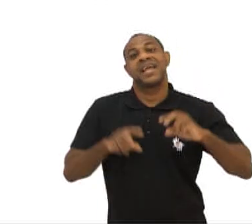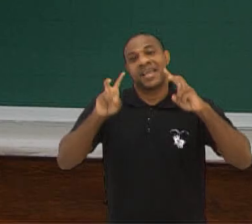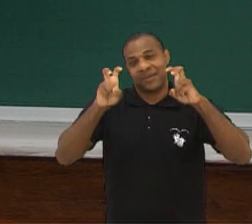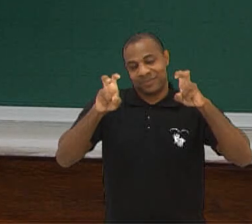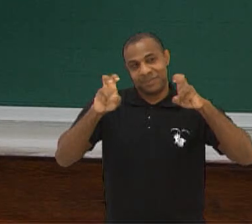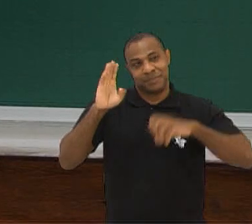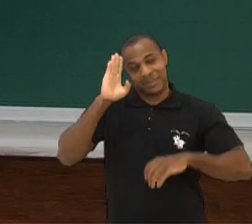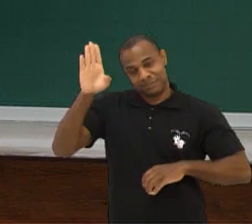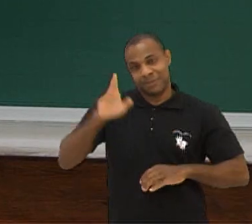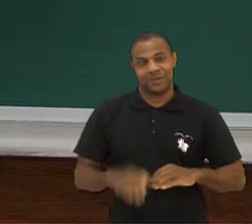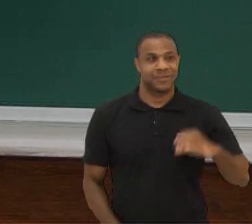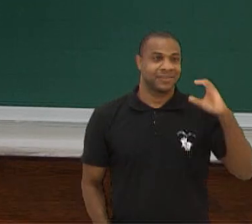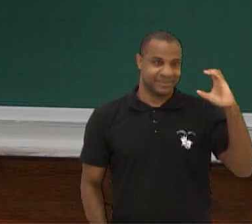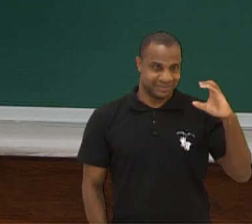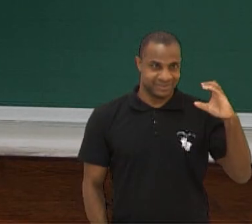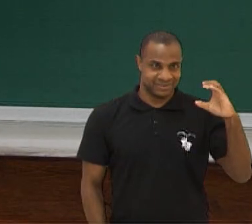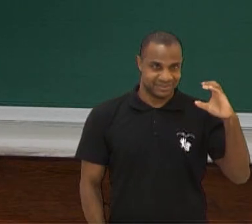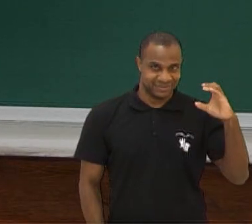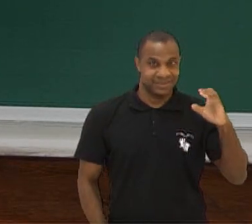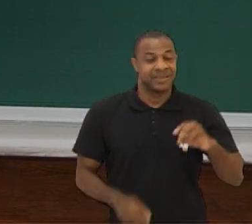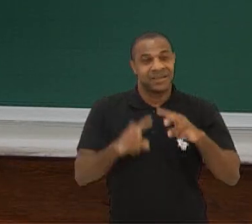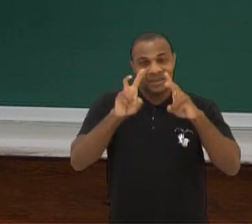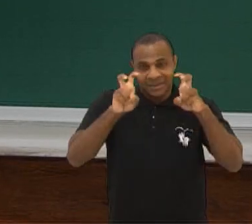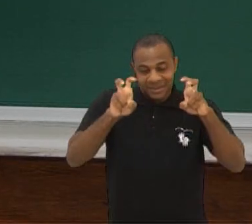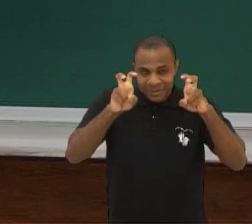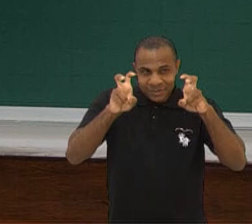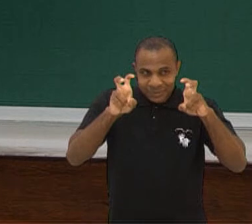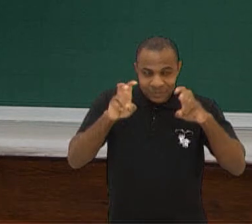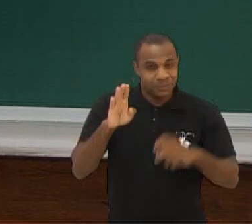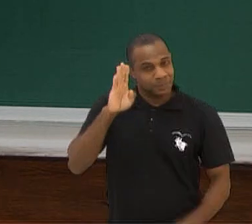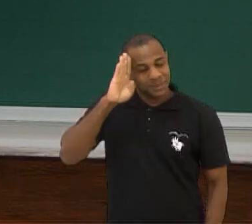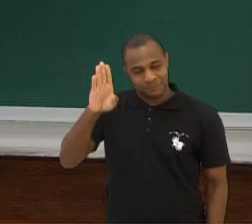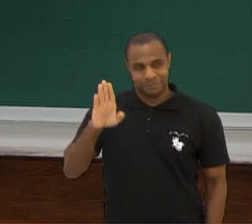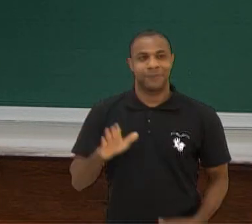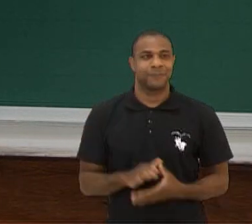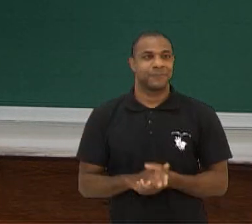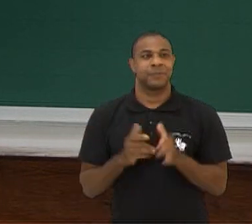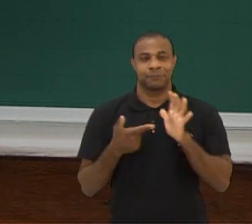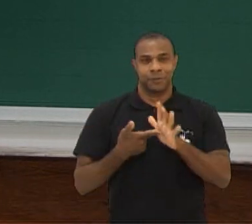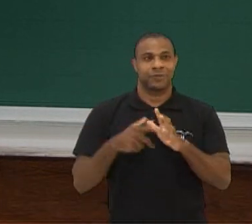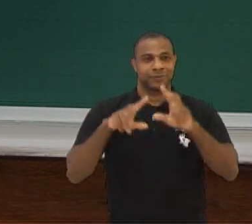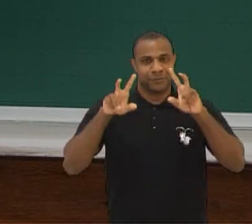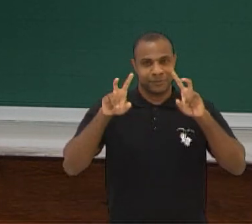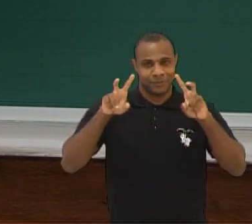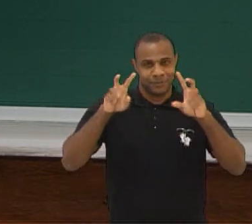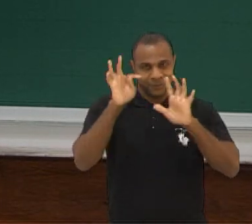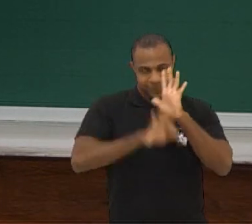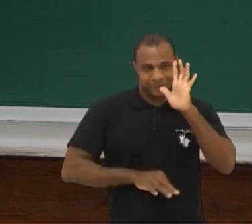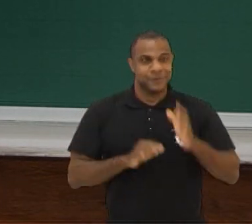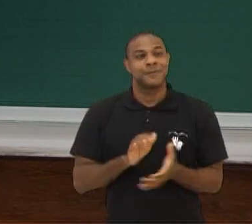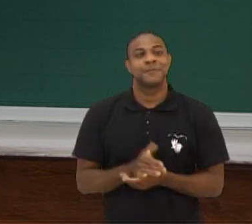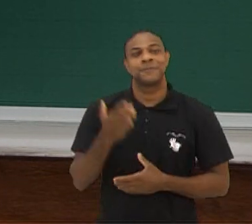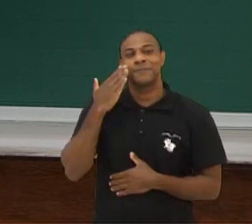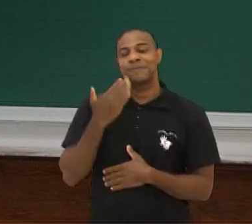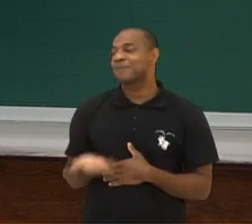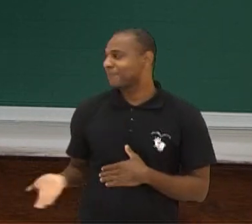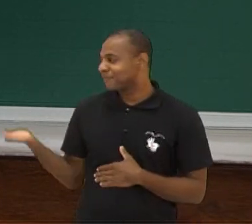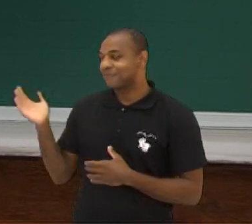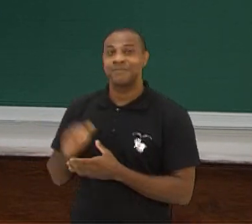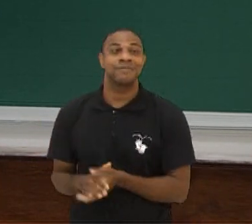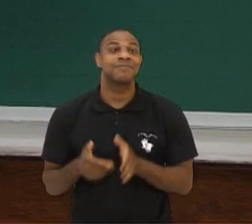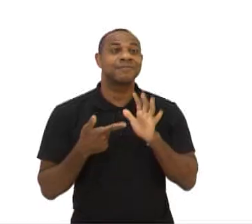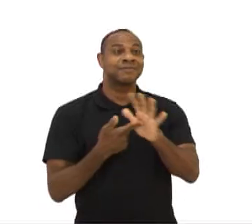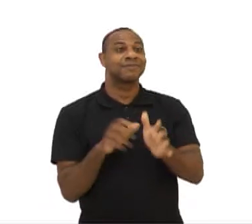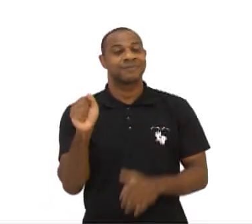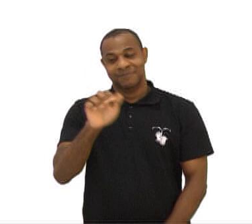dessa notícia. É o assunto predominante que aparece nesse texto, certo? Agora eu trouxe para vocês aqui essa imagem